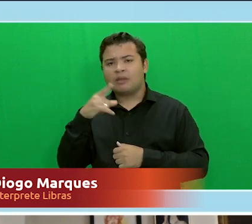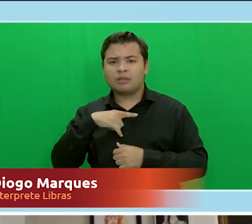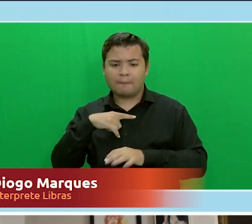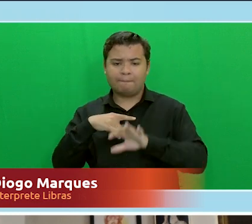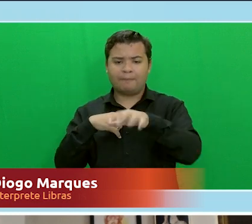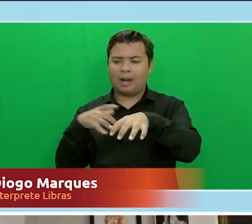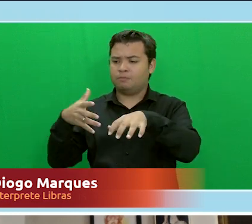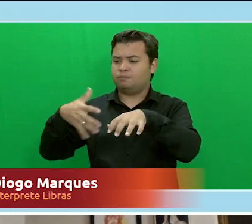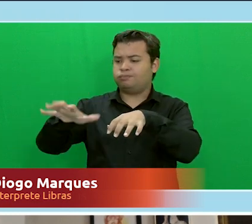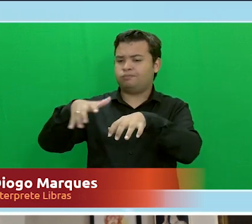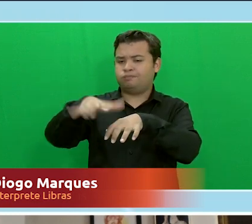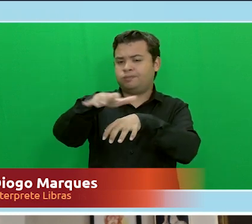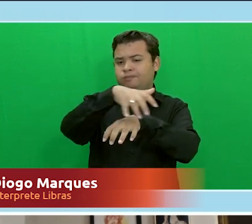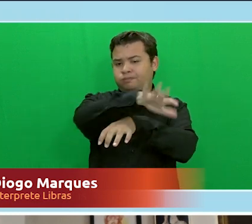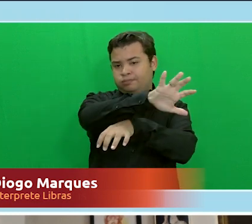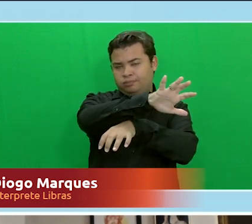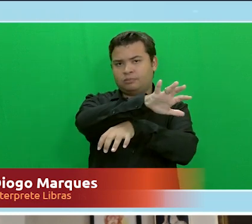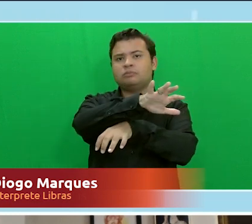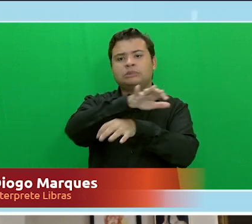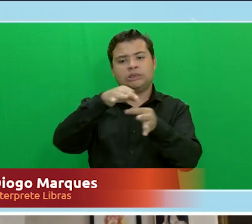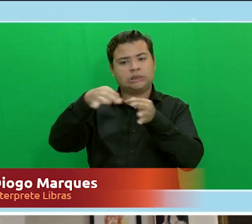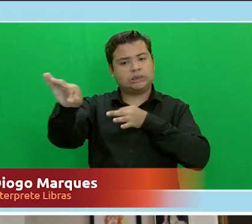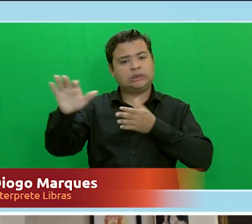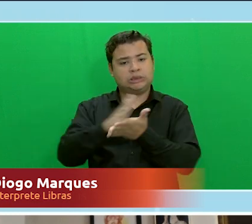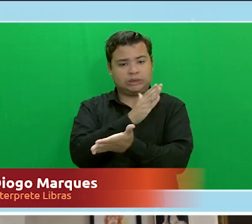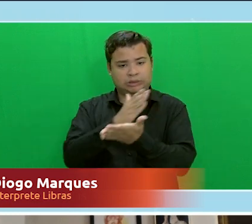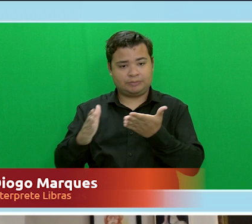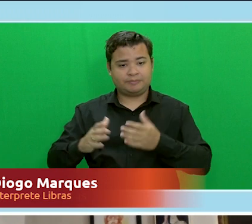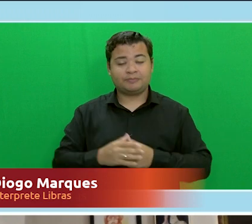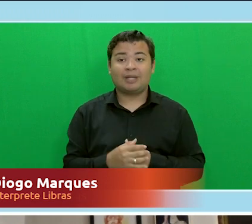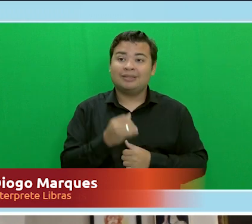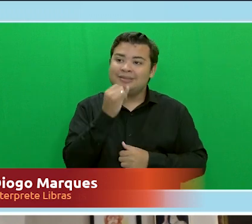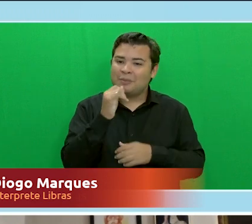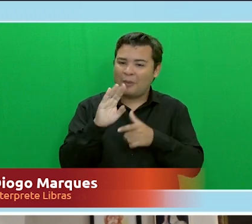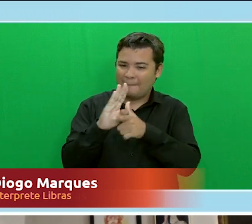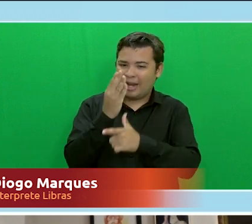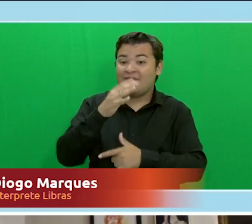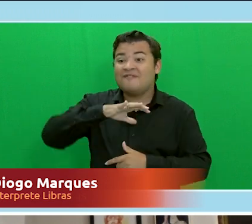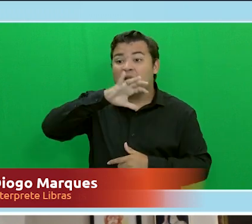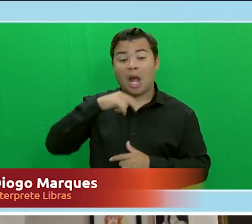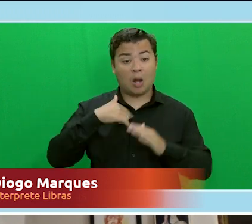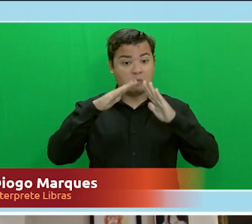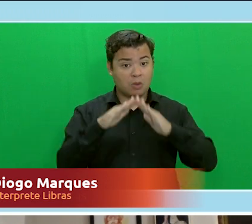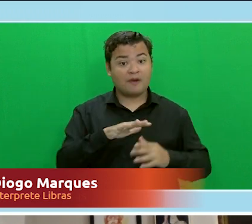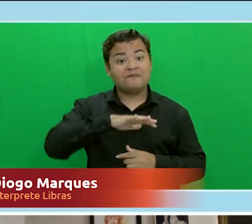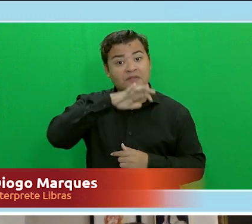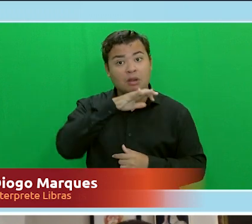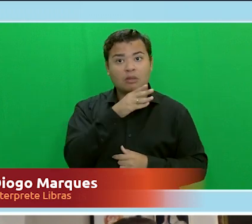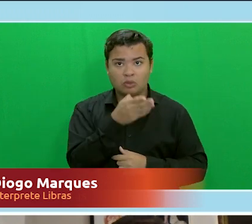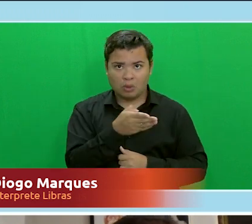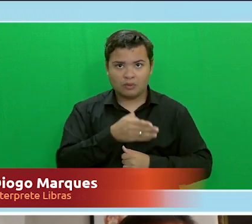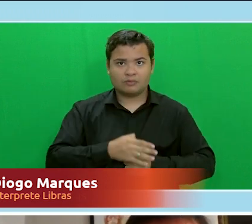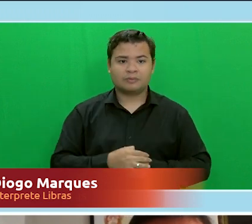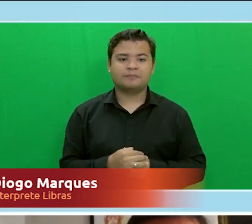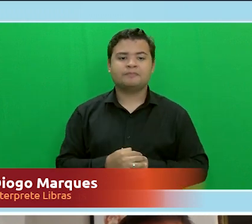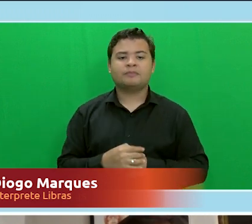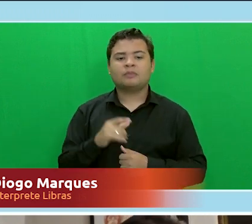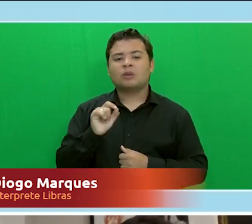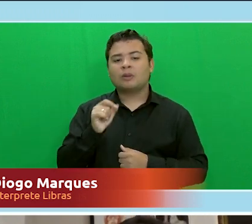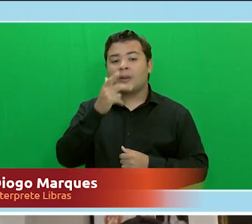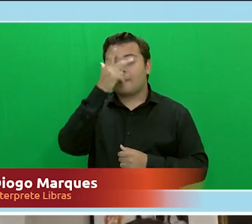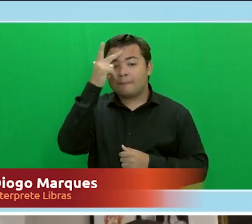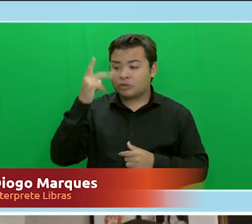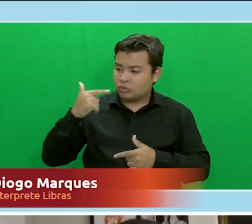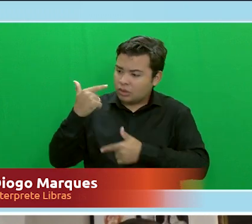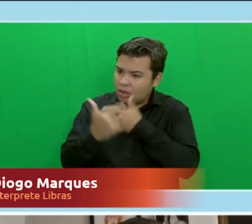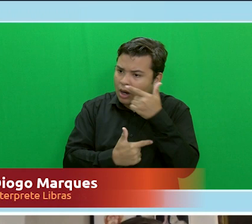essa segregação? A senhora explicou, né, o bairro da Vila Nova, inclusive onde eu moro atualmente, que foi um bairro de resistência, né, onde os